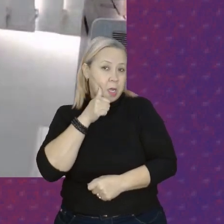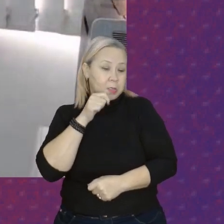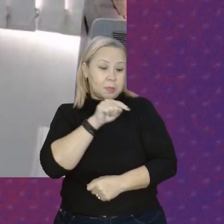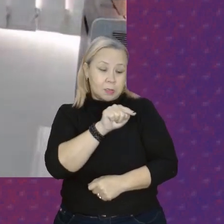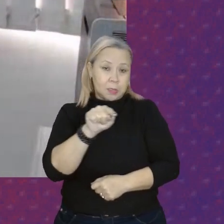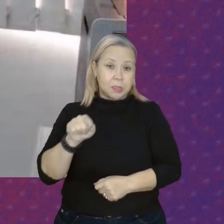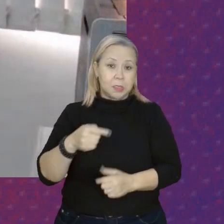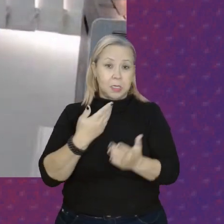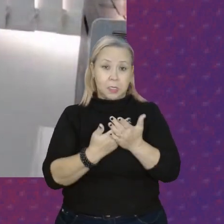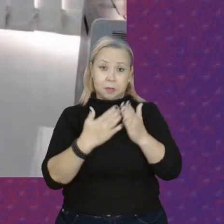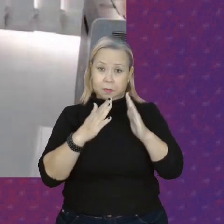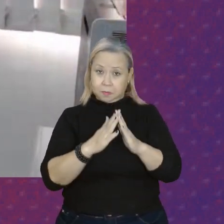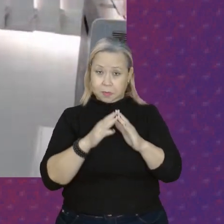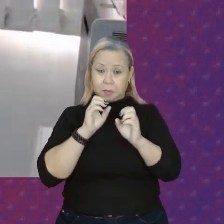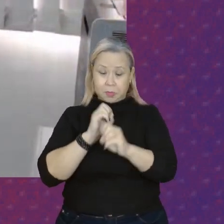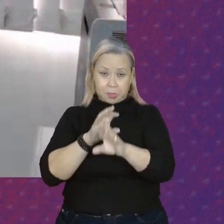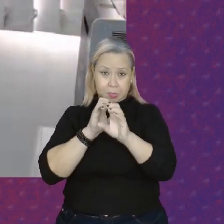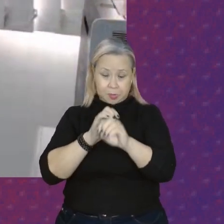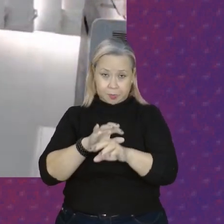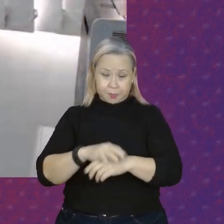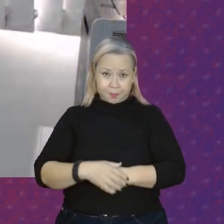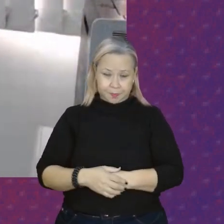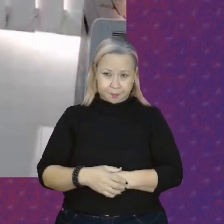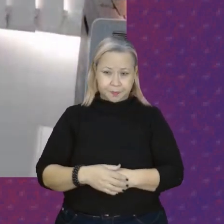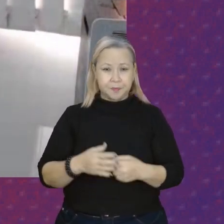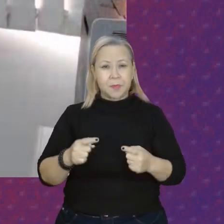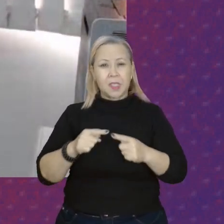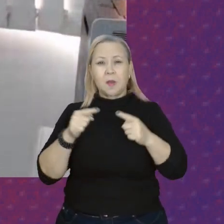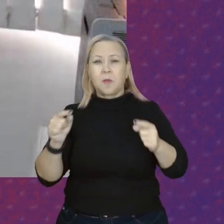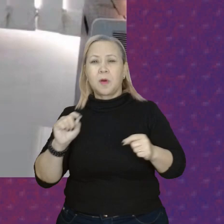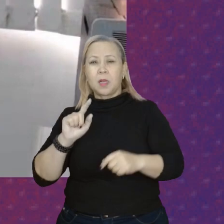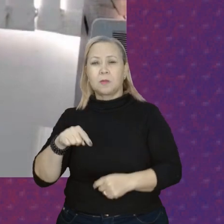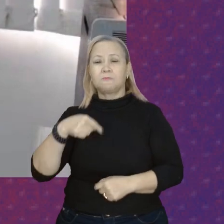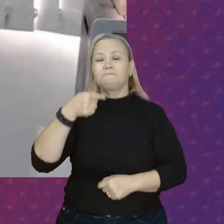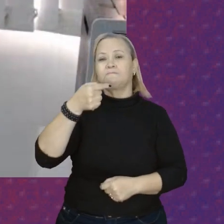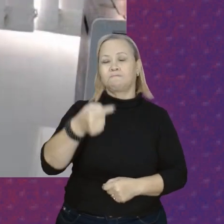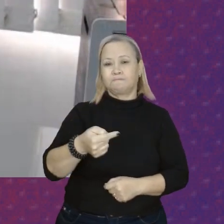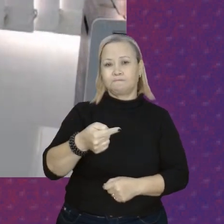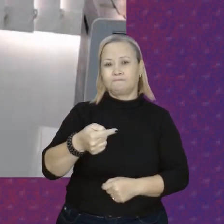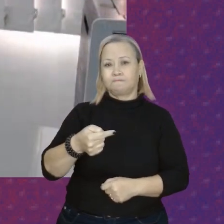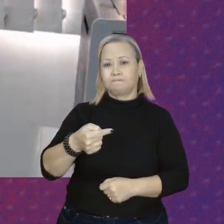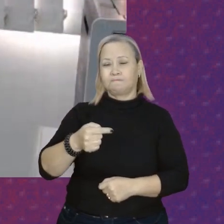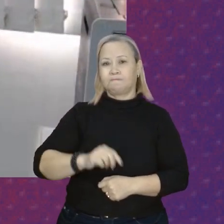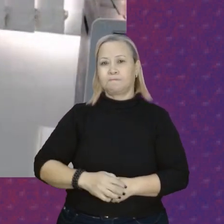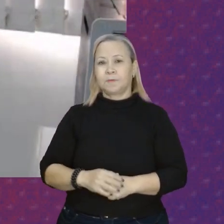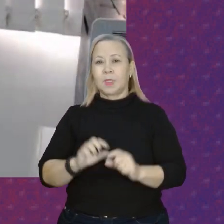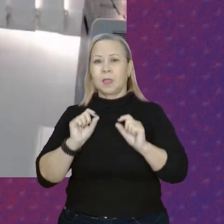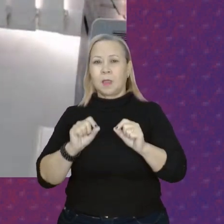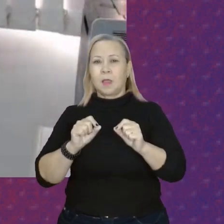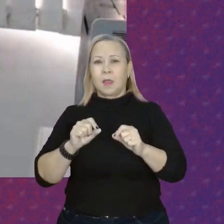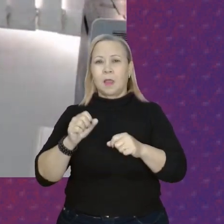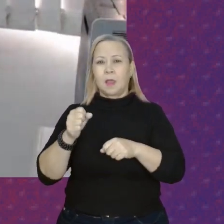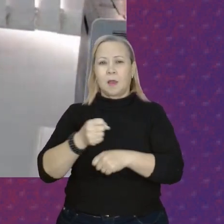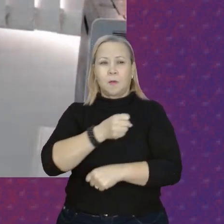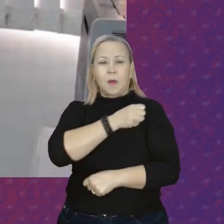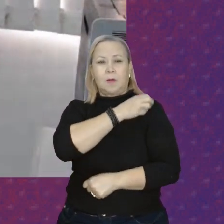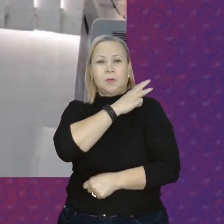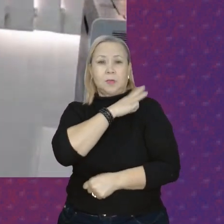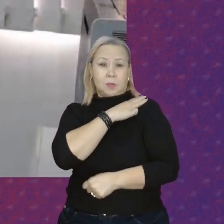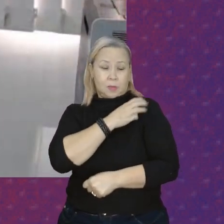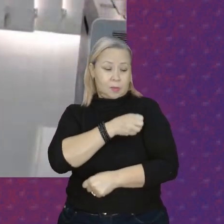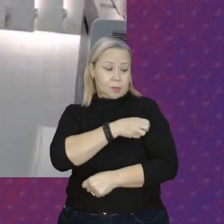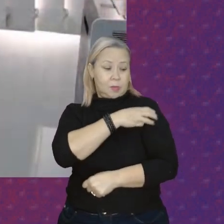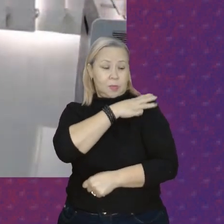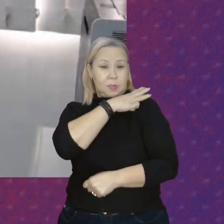nessas unidades de ensino. Porém, quando passamos para os anos finais do ensino